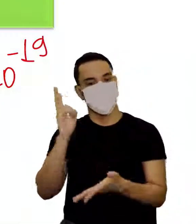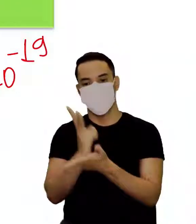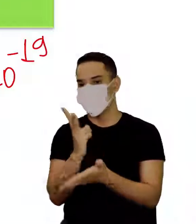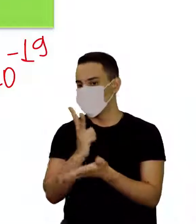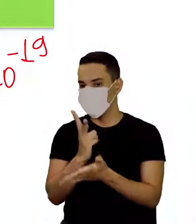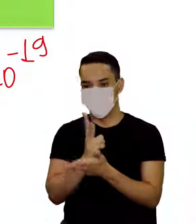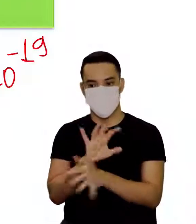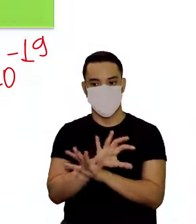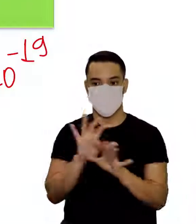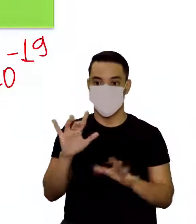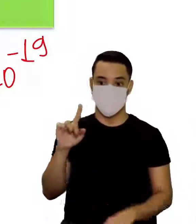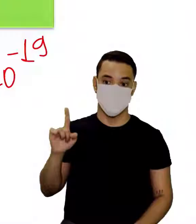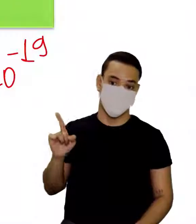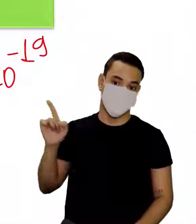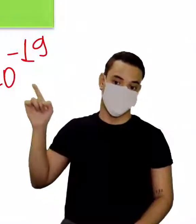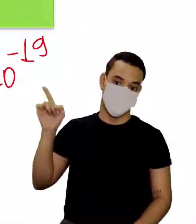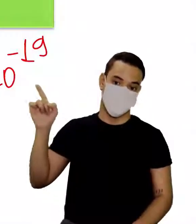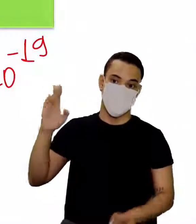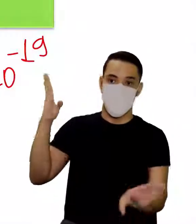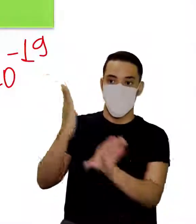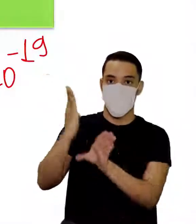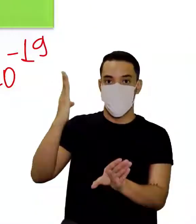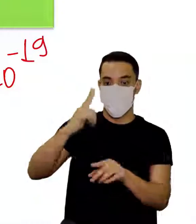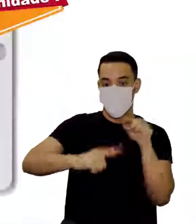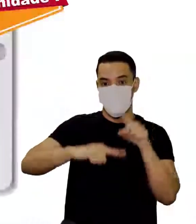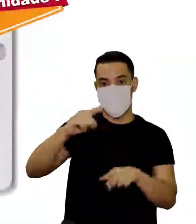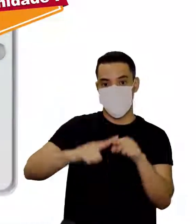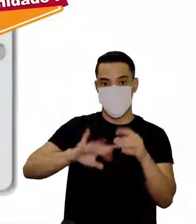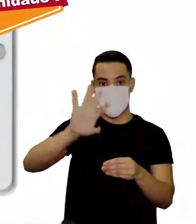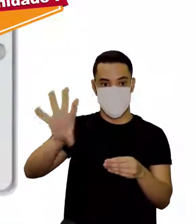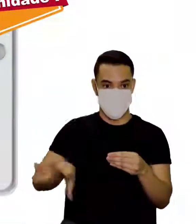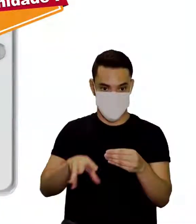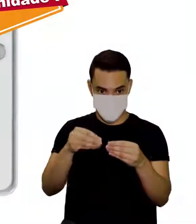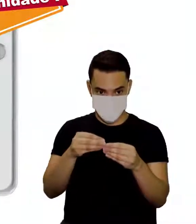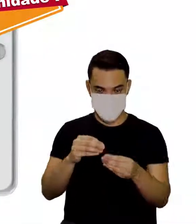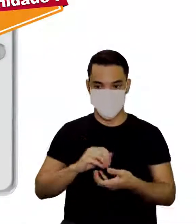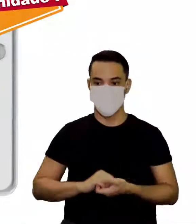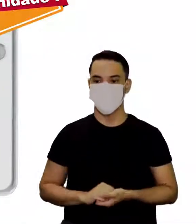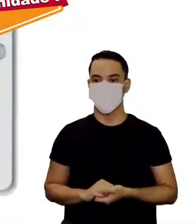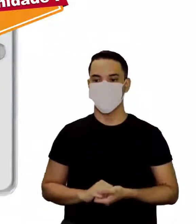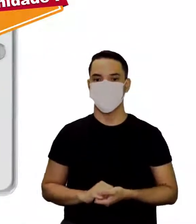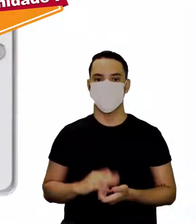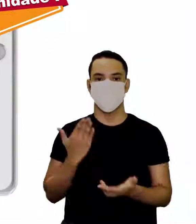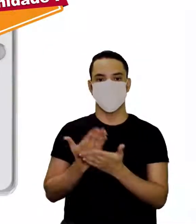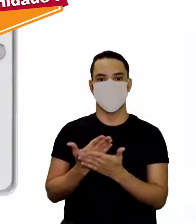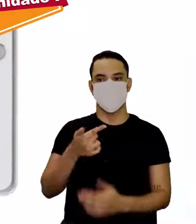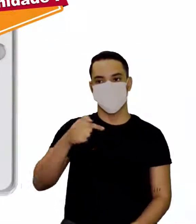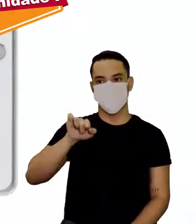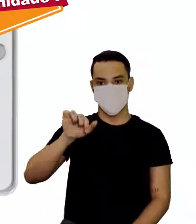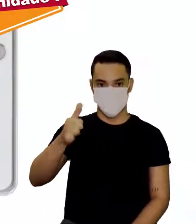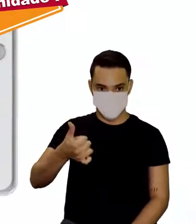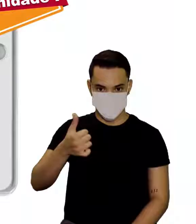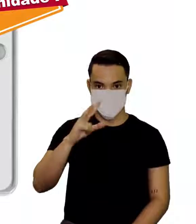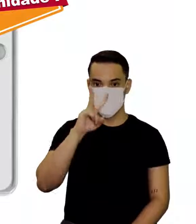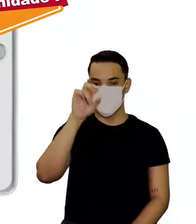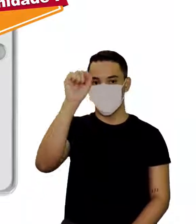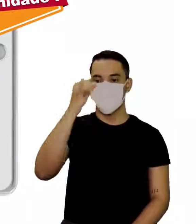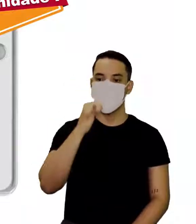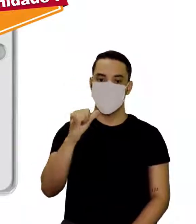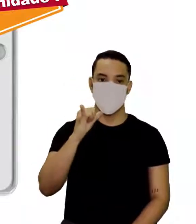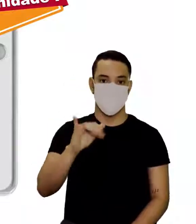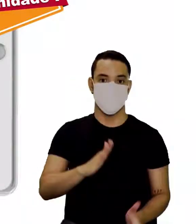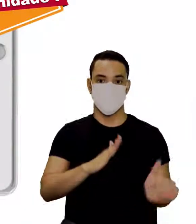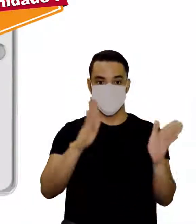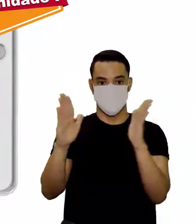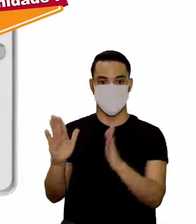de prótons vezes a carga elementar. Aula 7.1, força elétrica, parte 2.